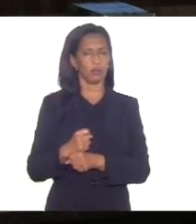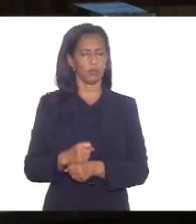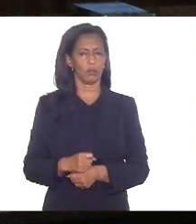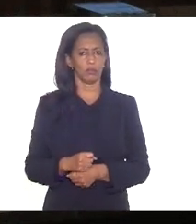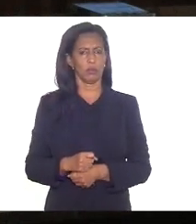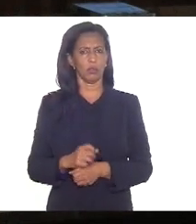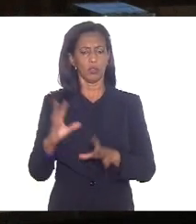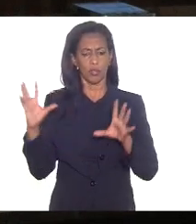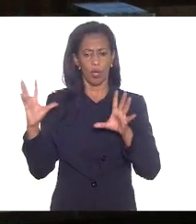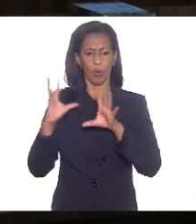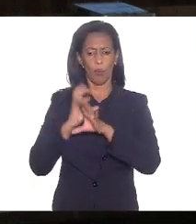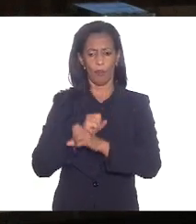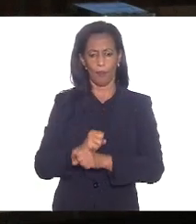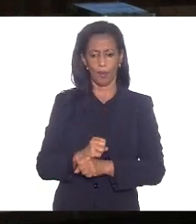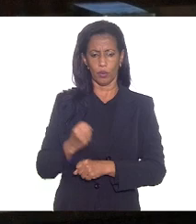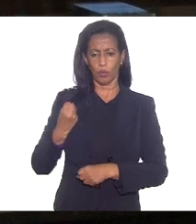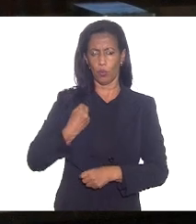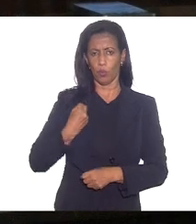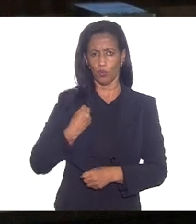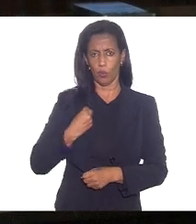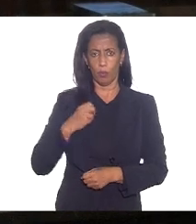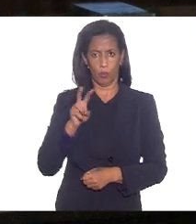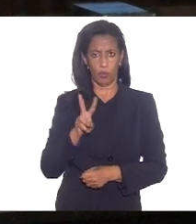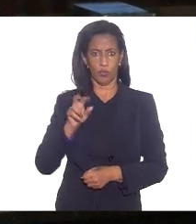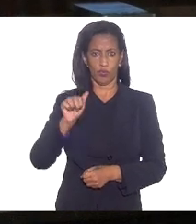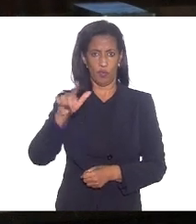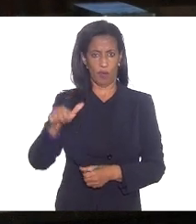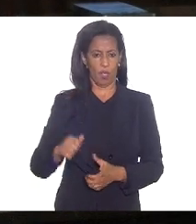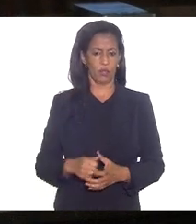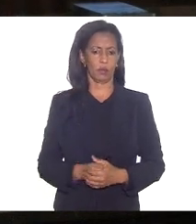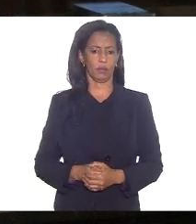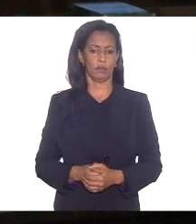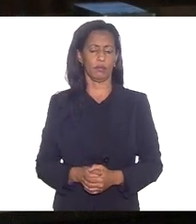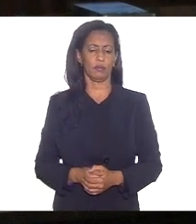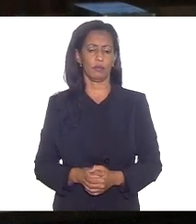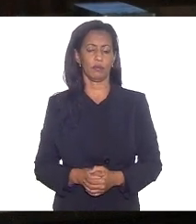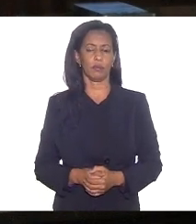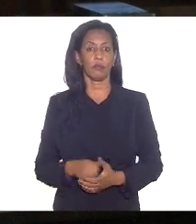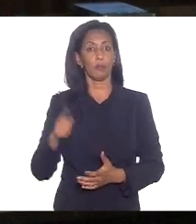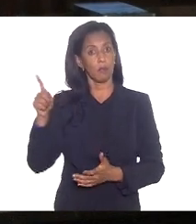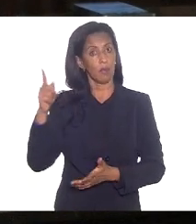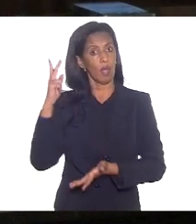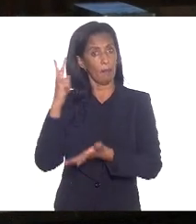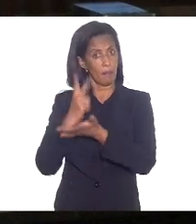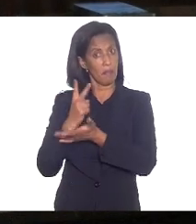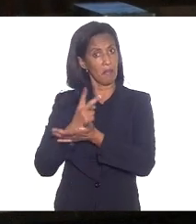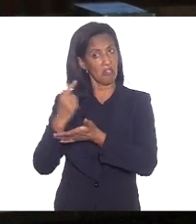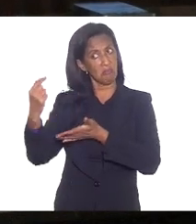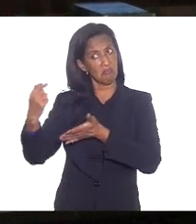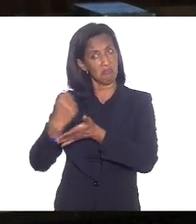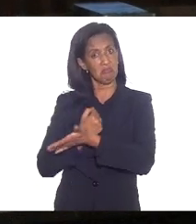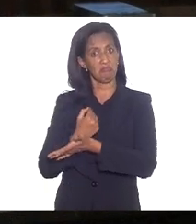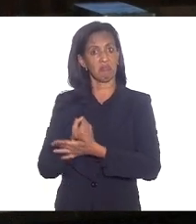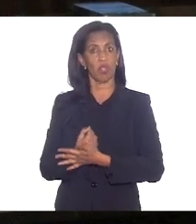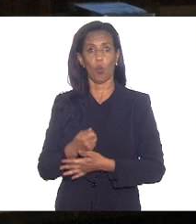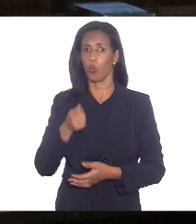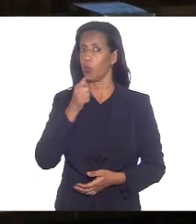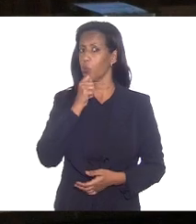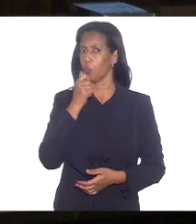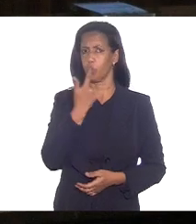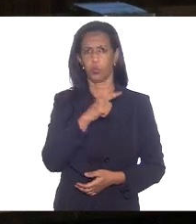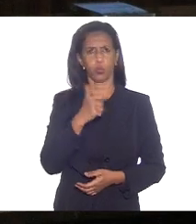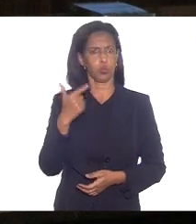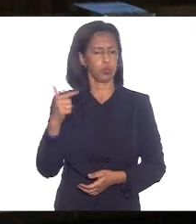tinha completado o número de vagas, as 6 mil vagas. E a mesma me informou que não